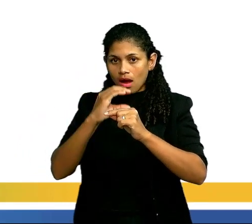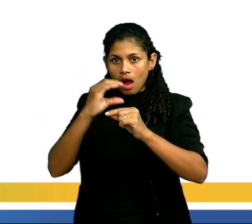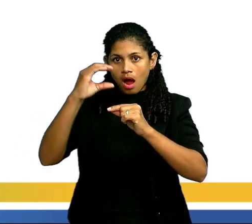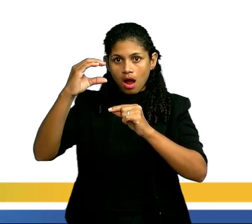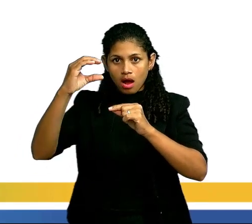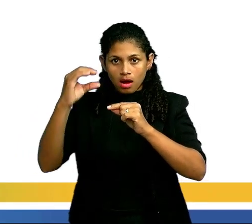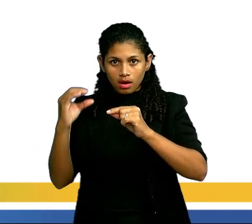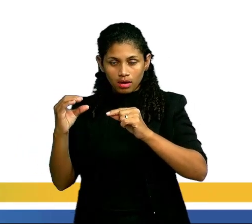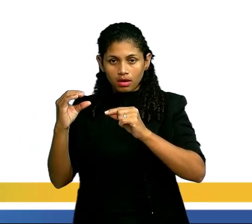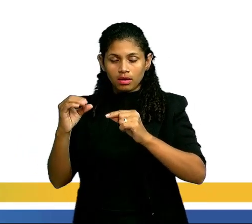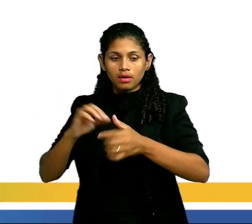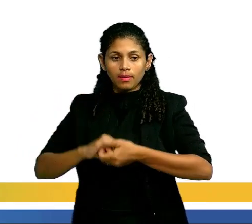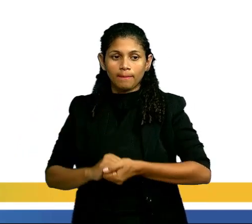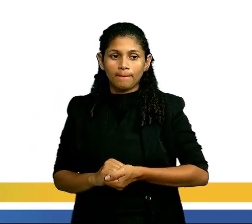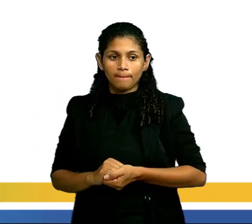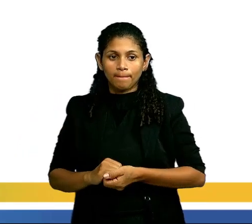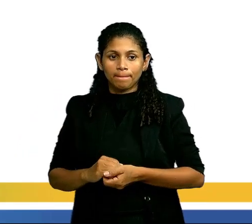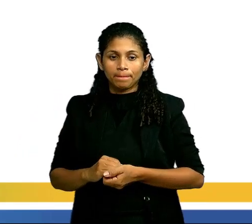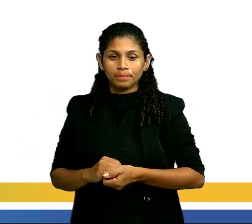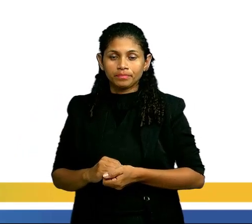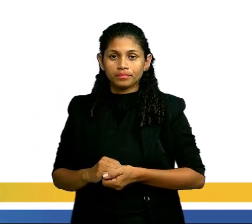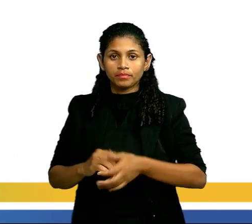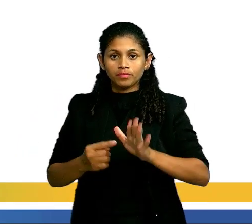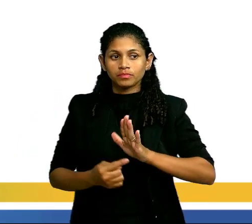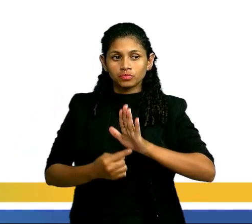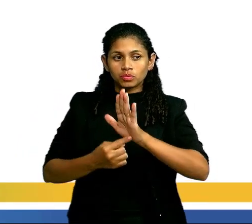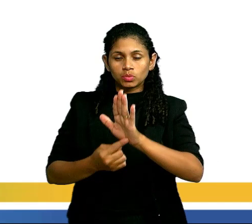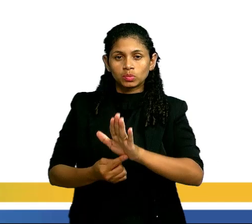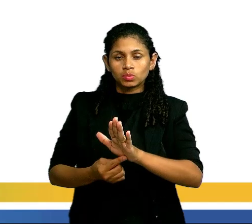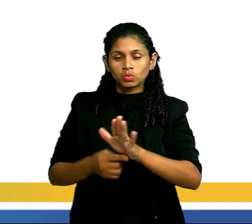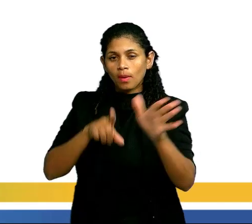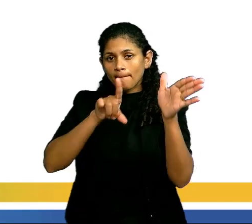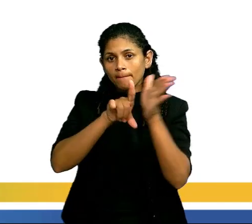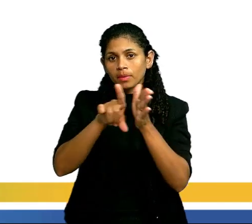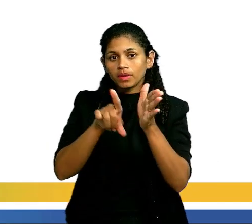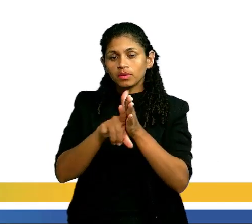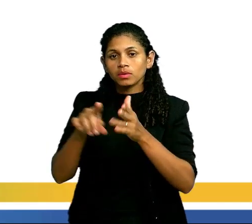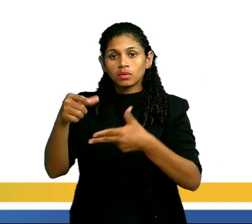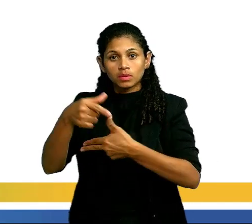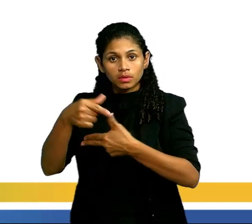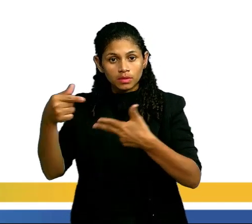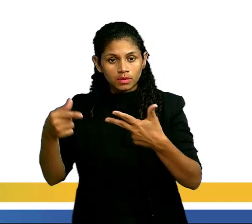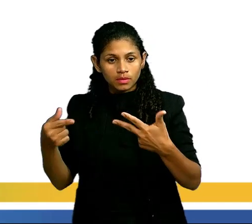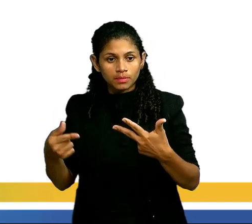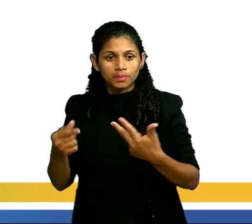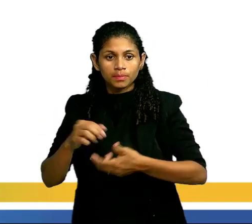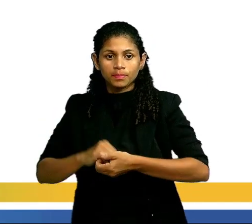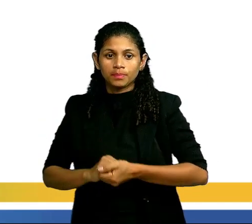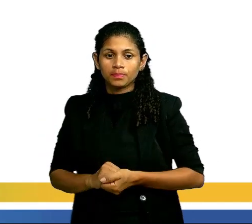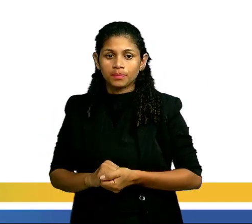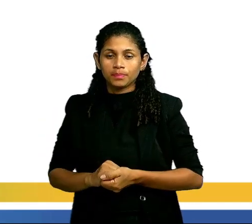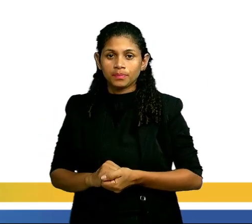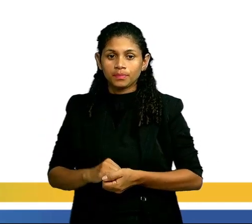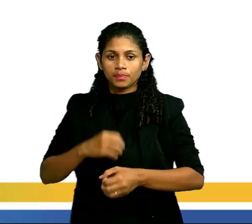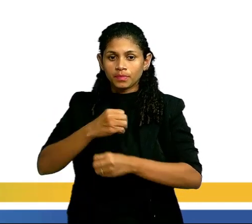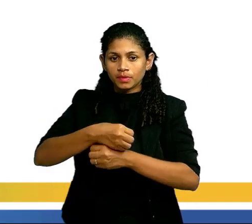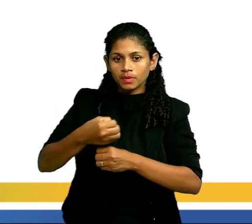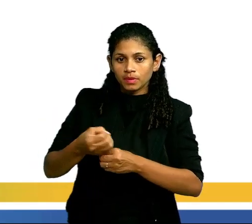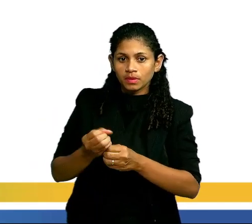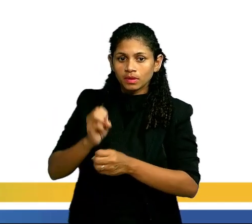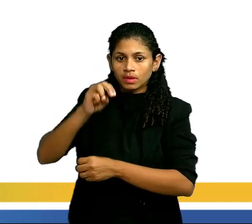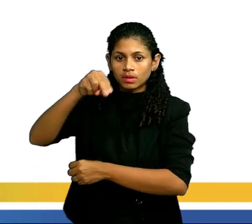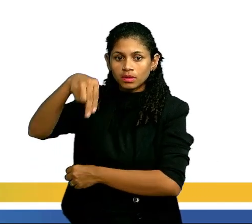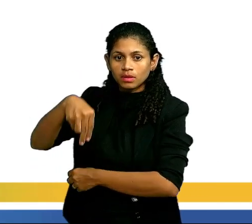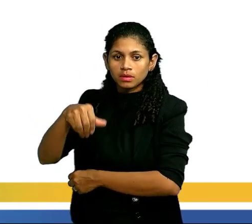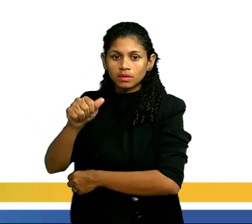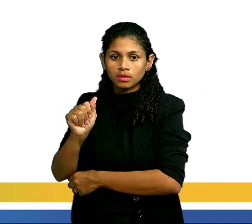na tela, nós temos uma questão do Enem, que ela vai dizer o seguinte, ó. As moléculas de nanopúntias